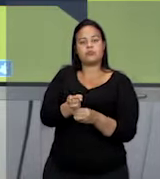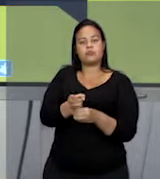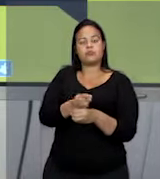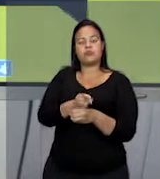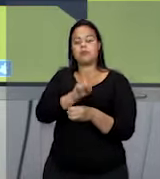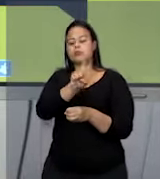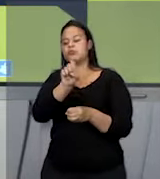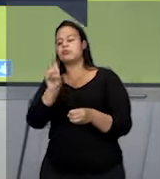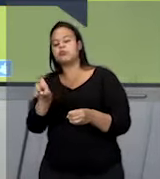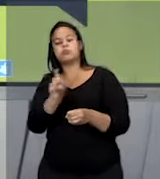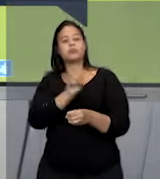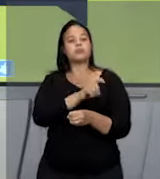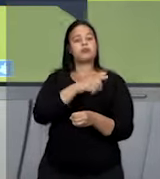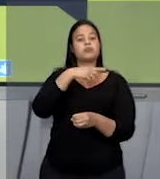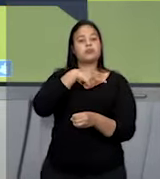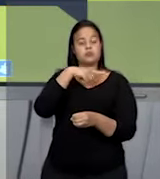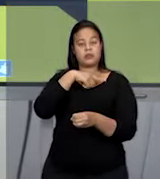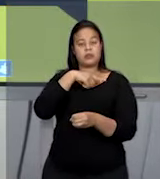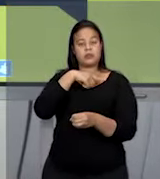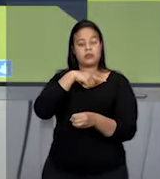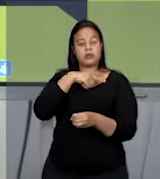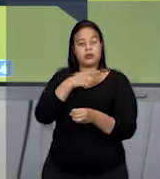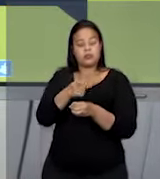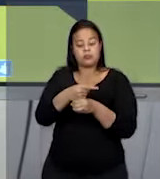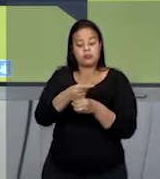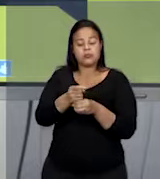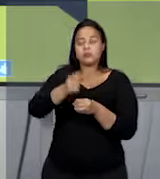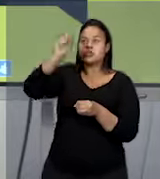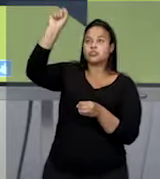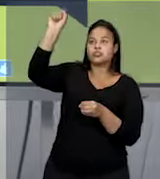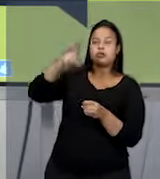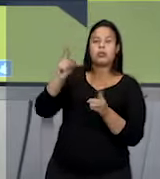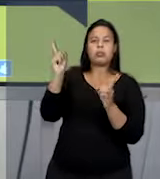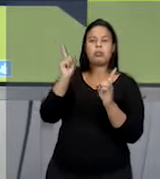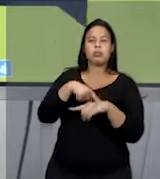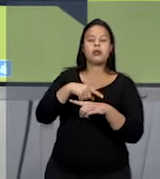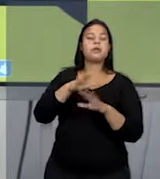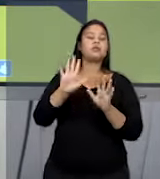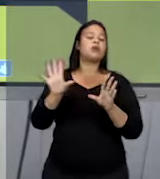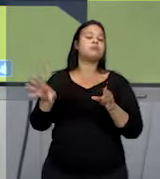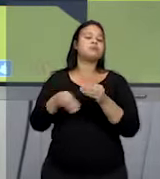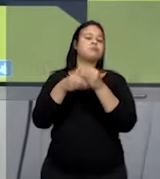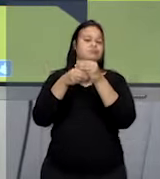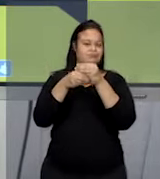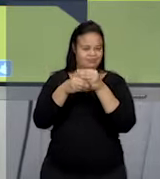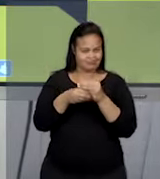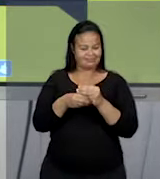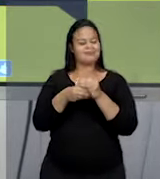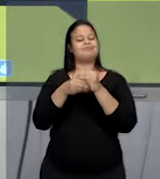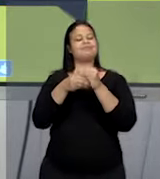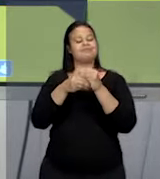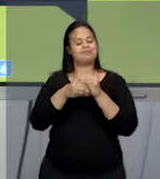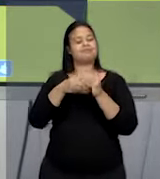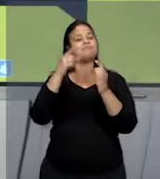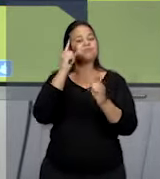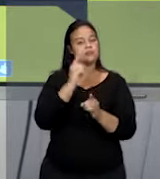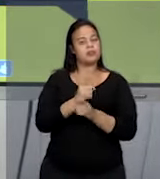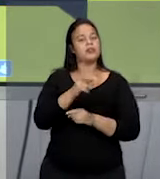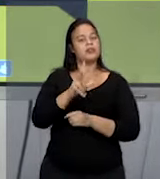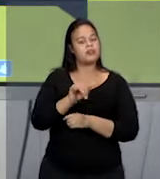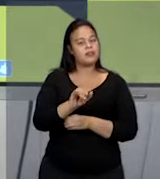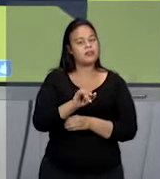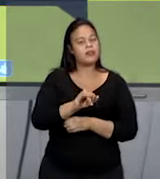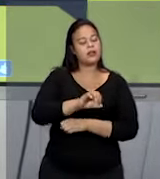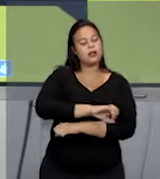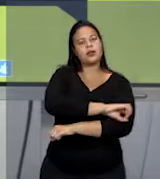da bússola e a do sol, elas não se contradizem, elas se completam. Você vai encontrar ao nascer